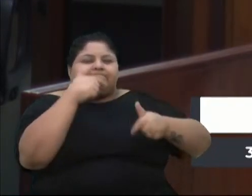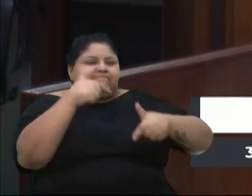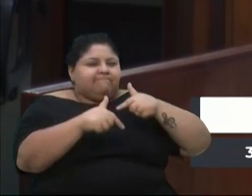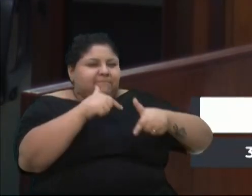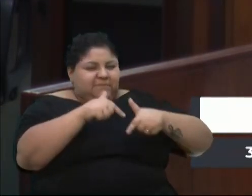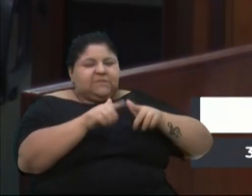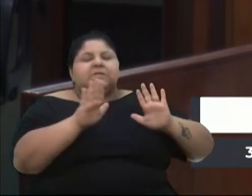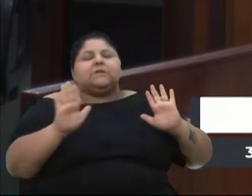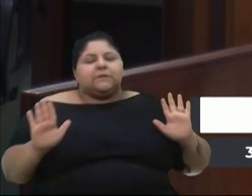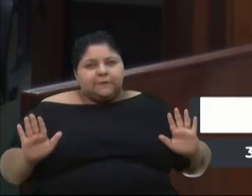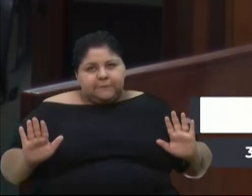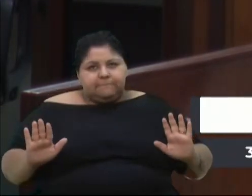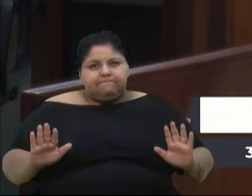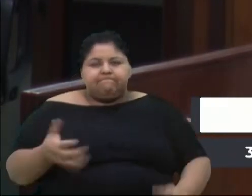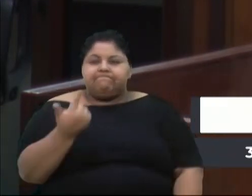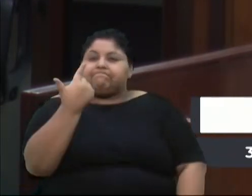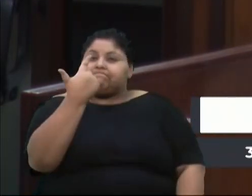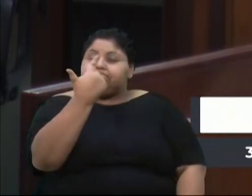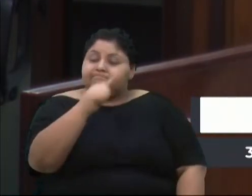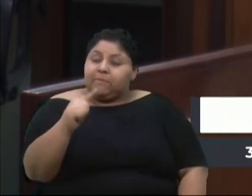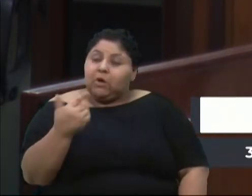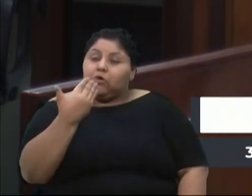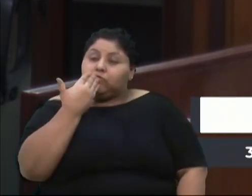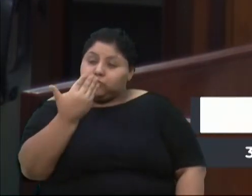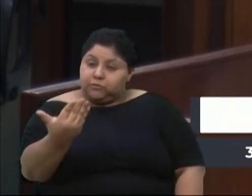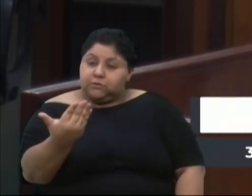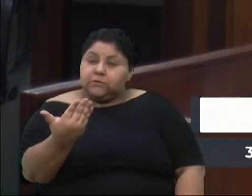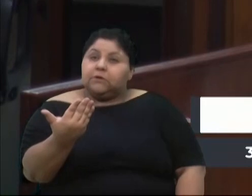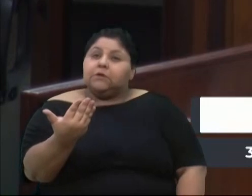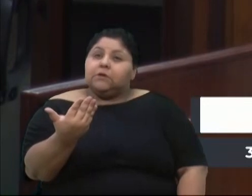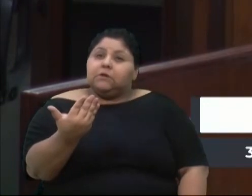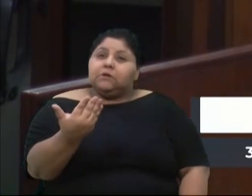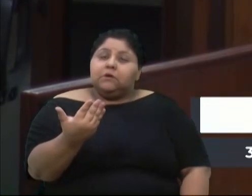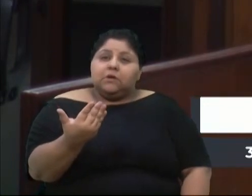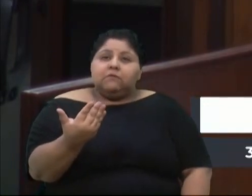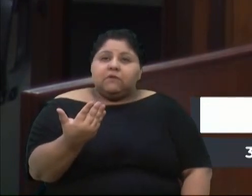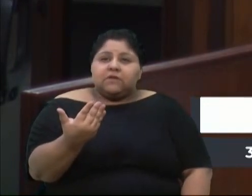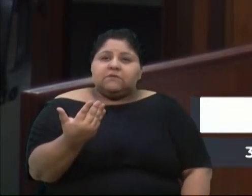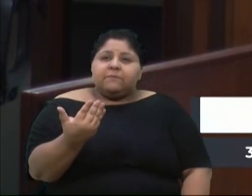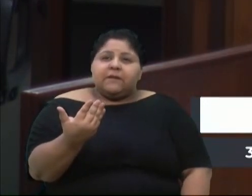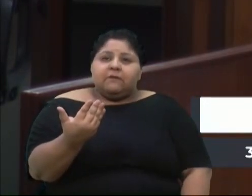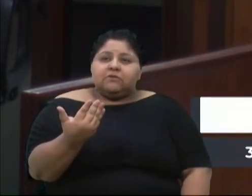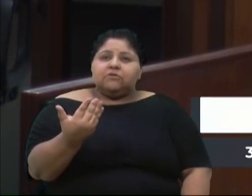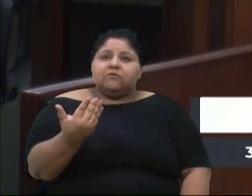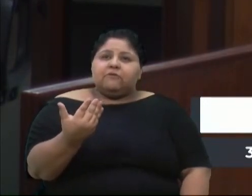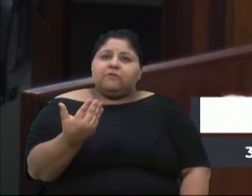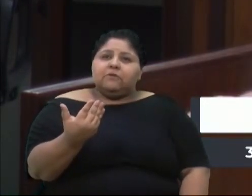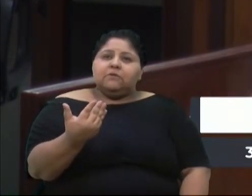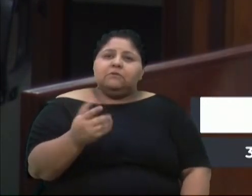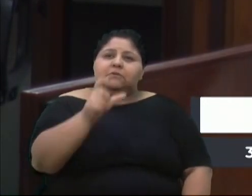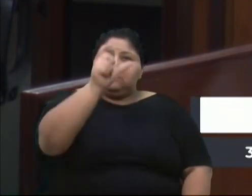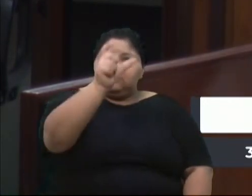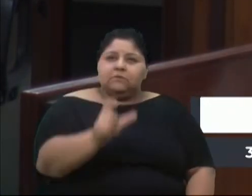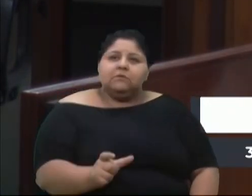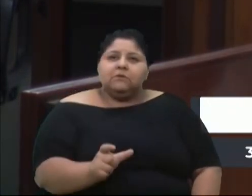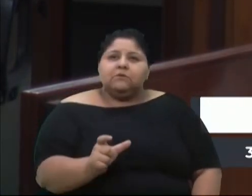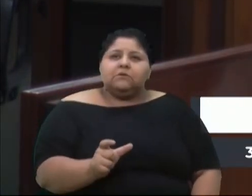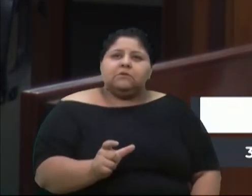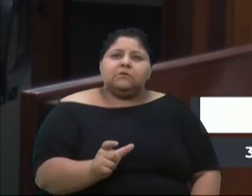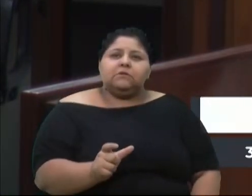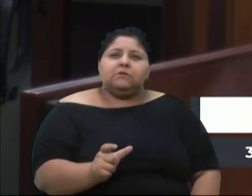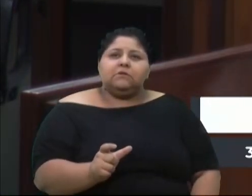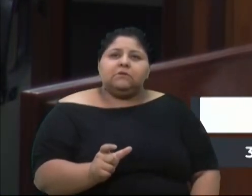cima. A outra pedido do bairro Planalto, o pessoal pediram a ampliação de horário das